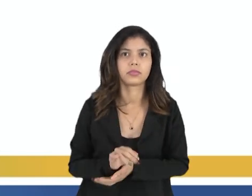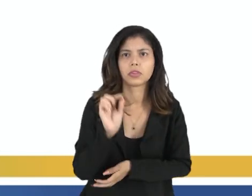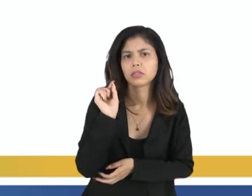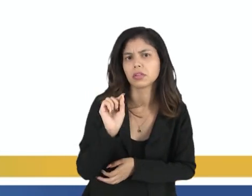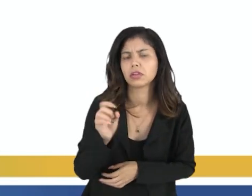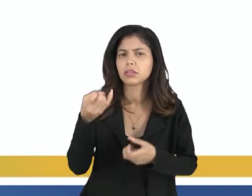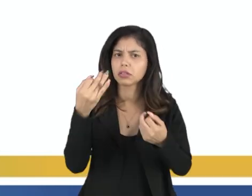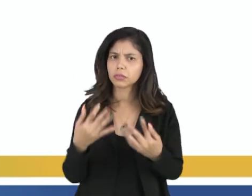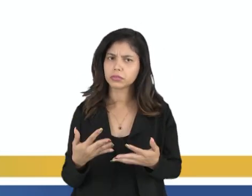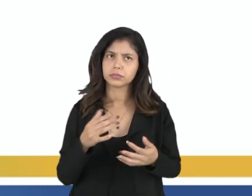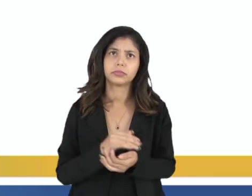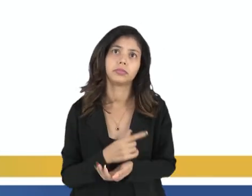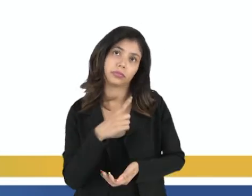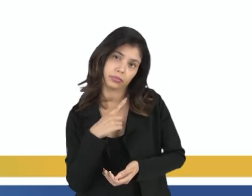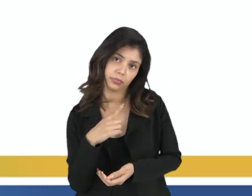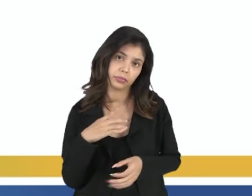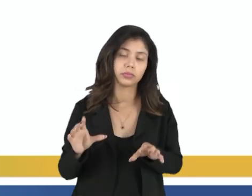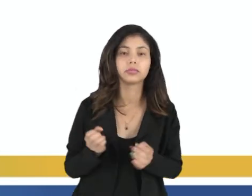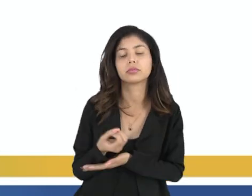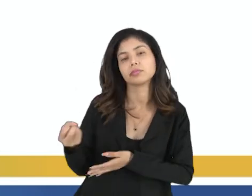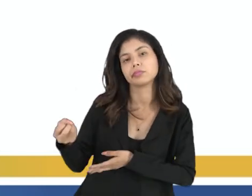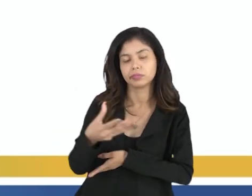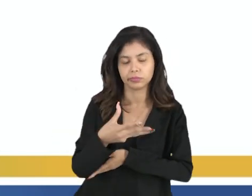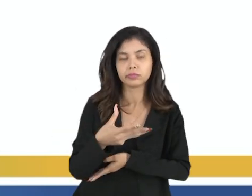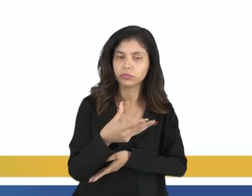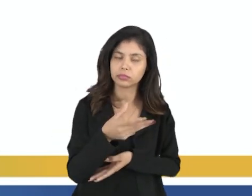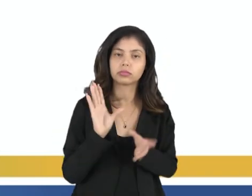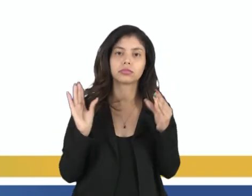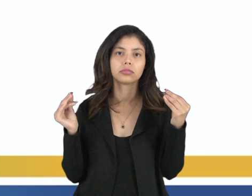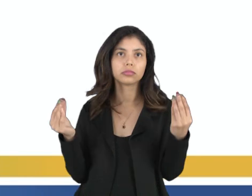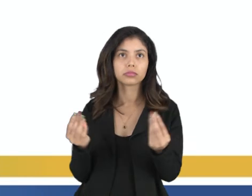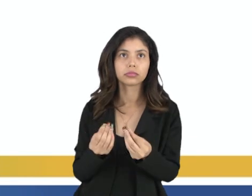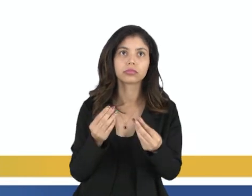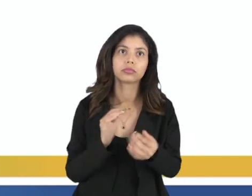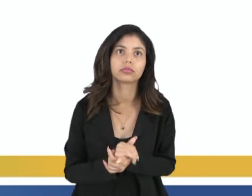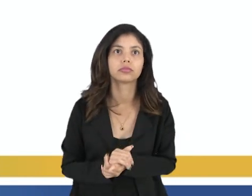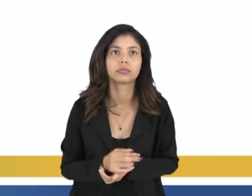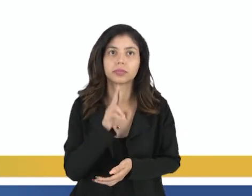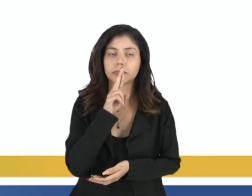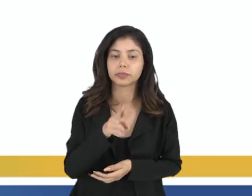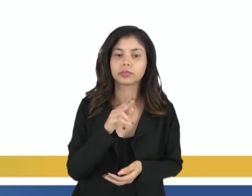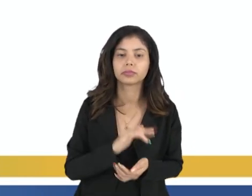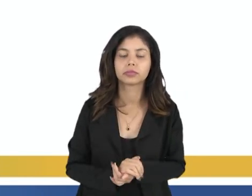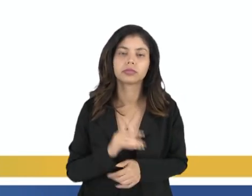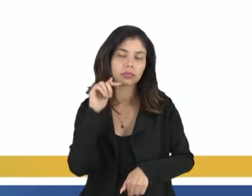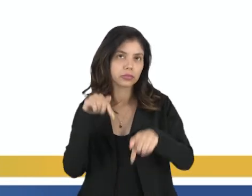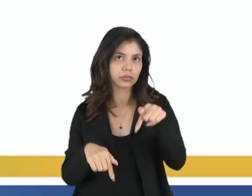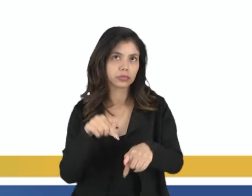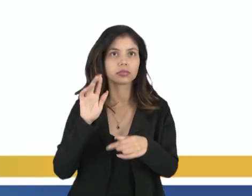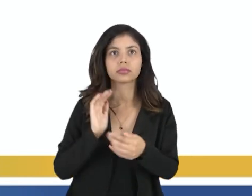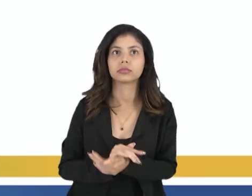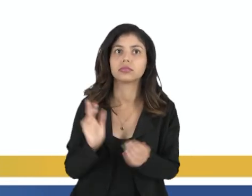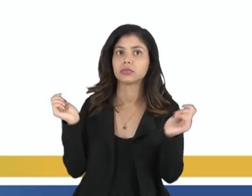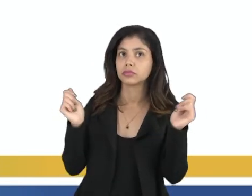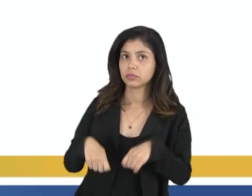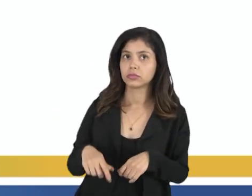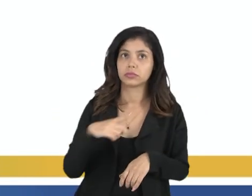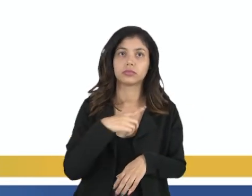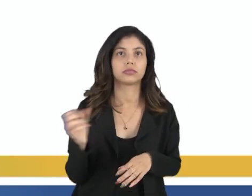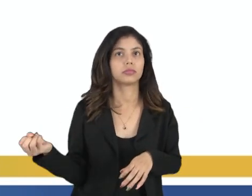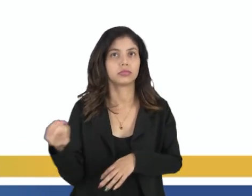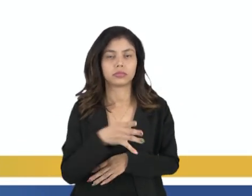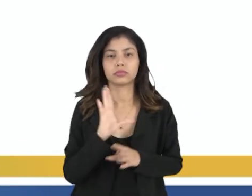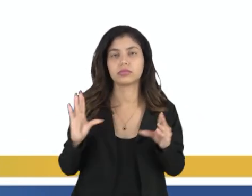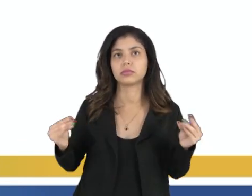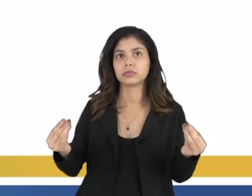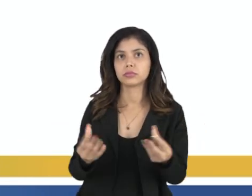isso indica? Que teve a formação de novas substâncias. Então, a resposta correta é um fenômeno químico, pois tem a